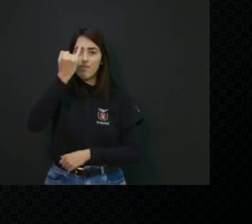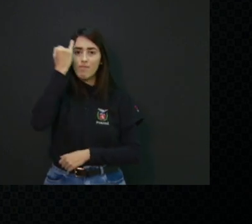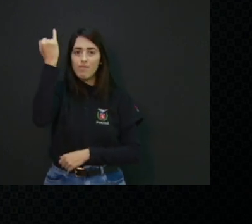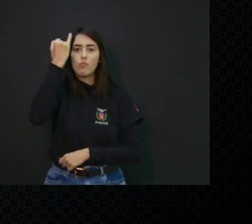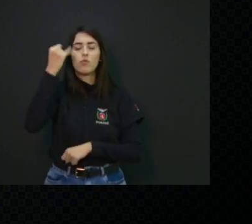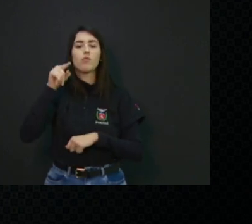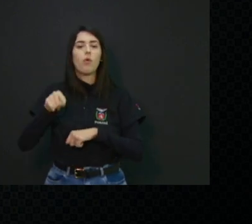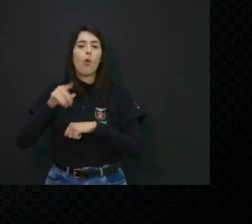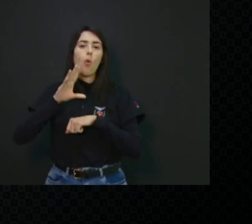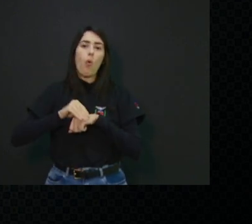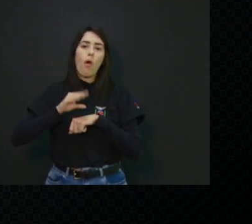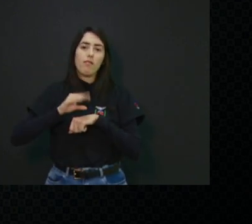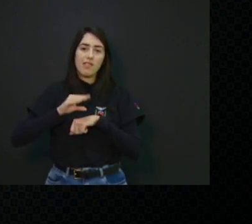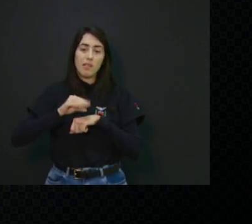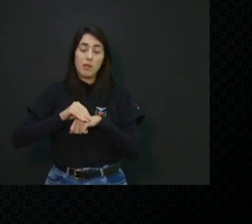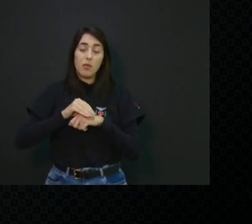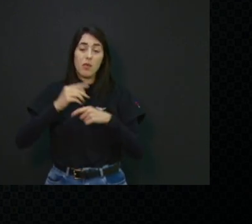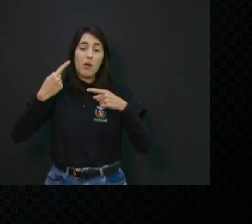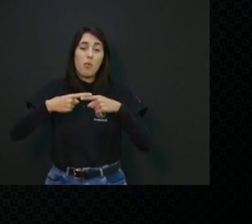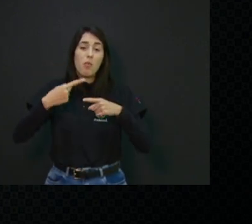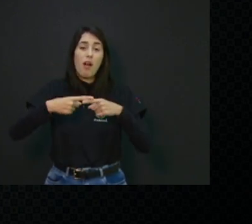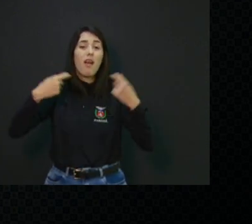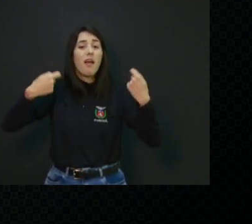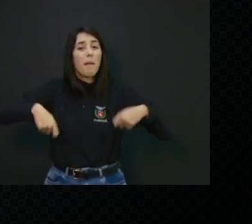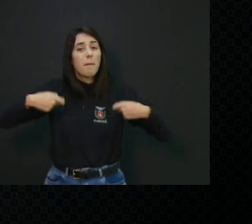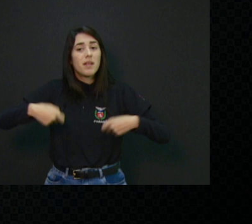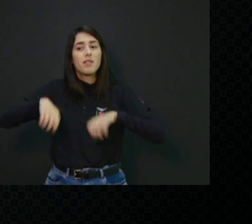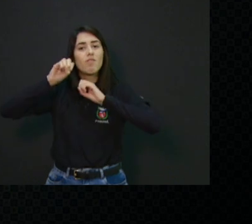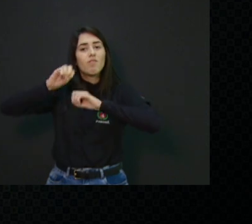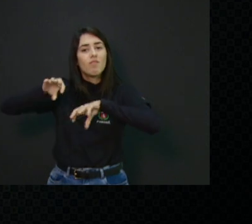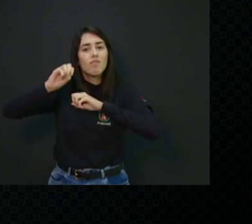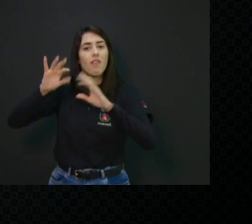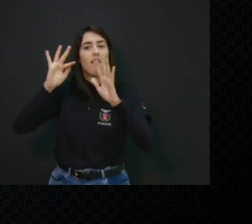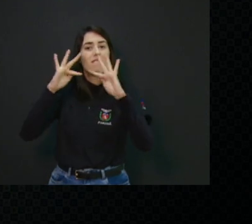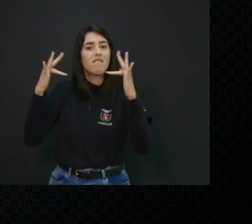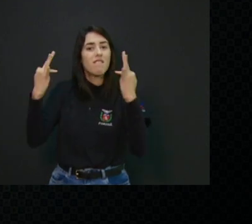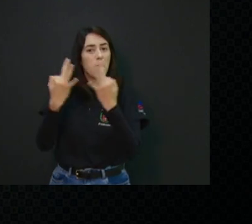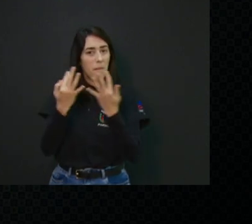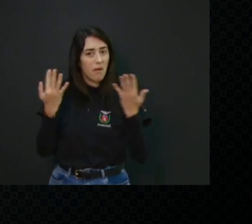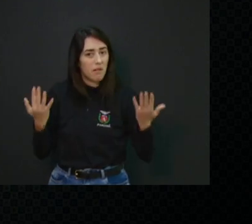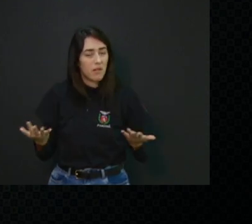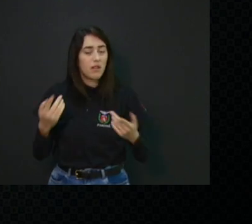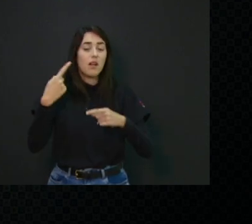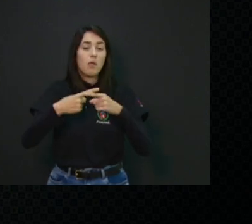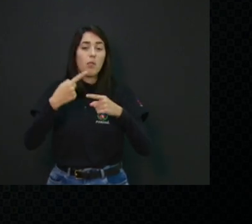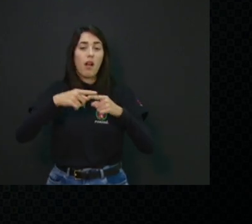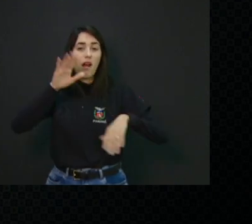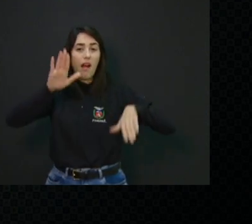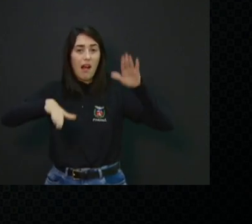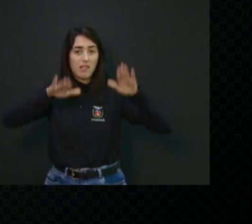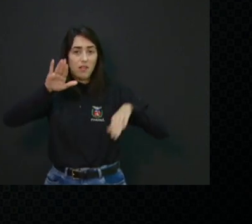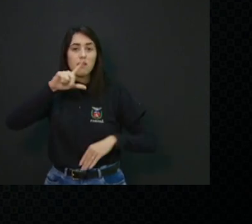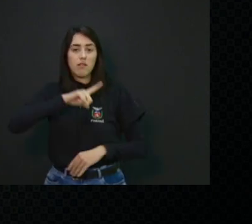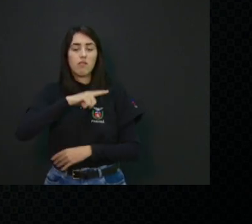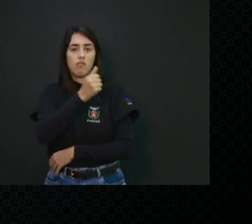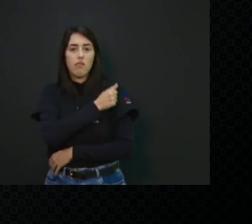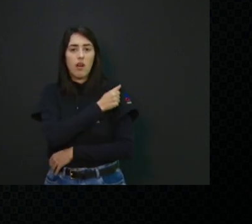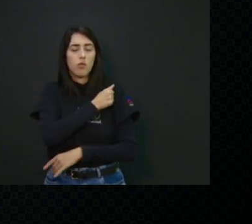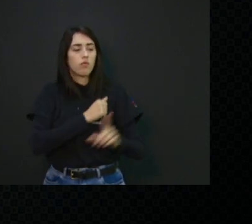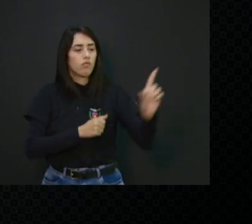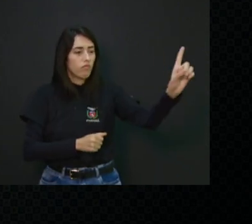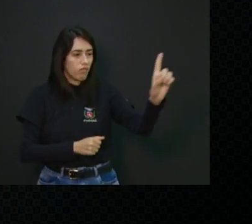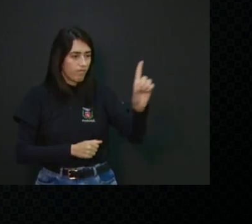esse conhecimento, porque tem que se trabalhar a família também, né? Porque muitas vezes a gente recebe esse estudante, a mãe